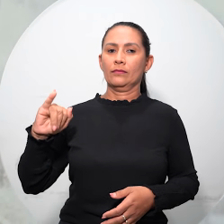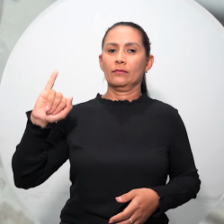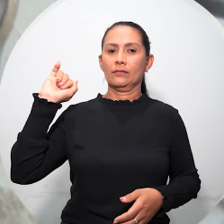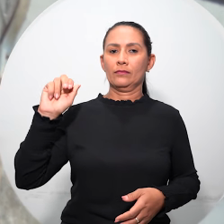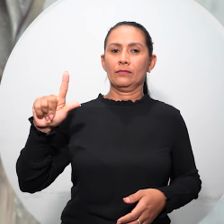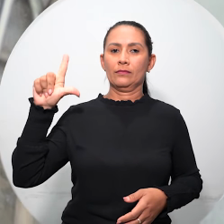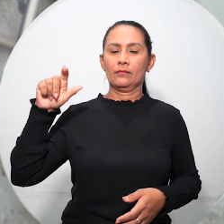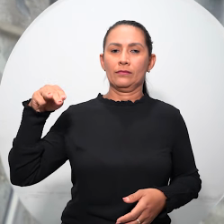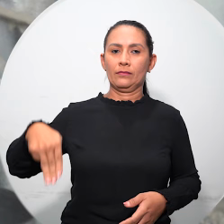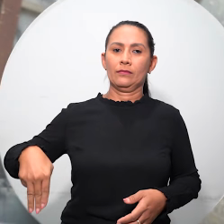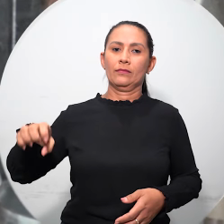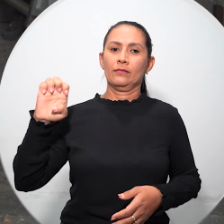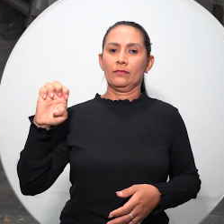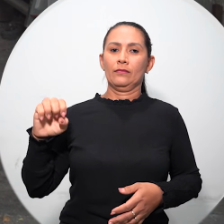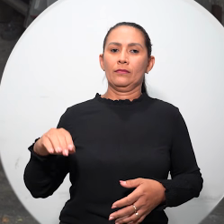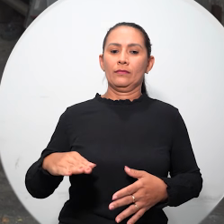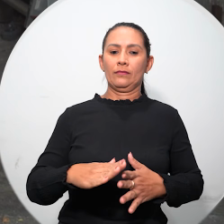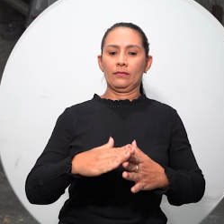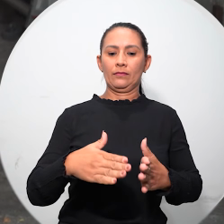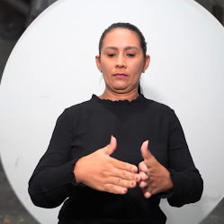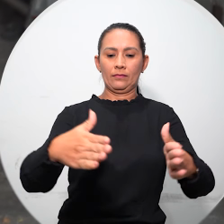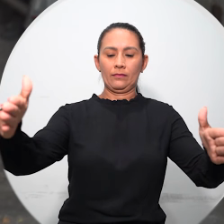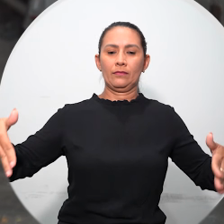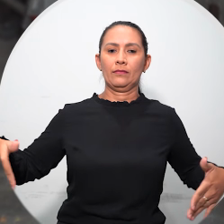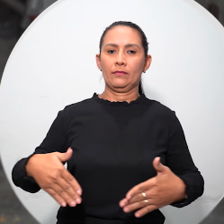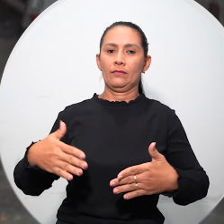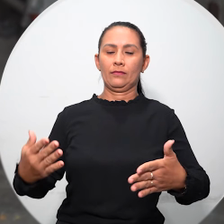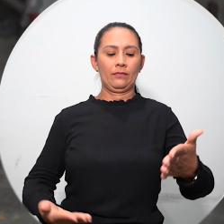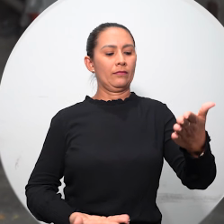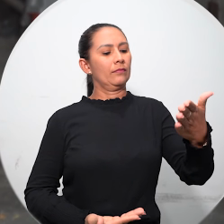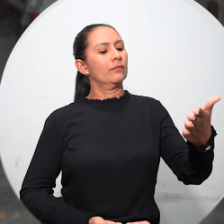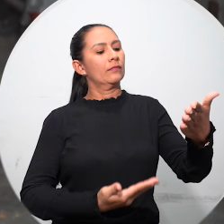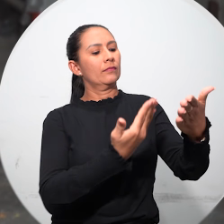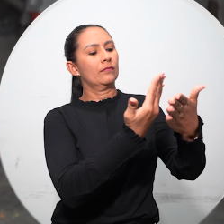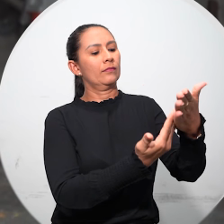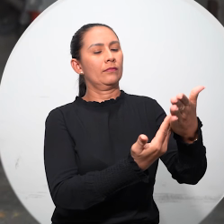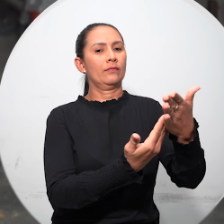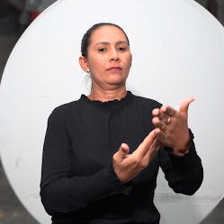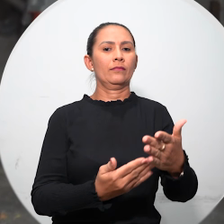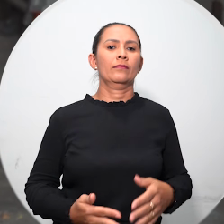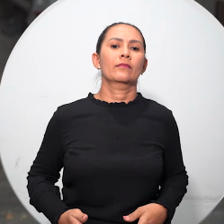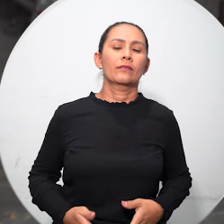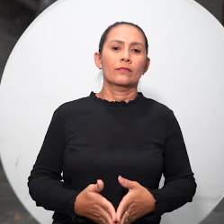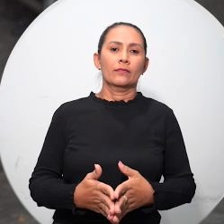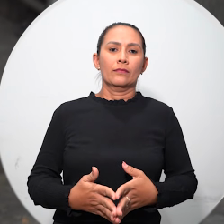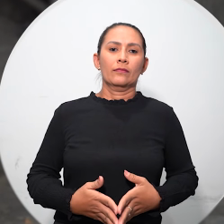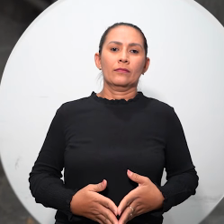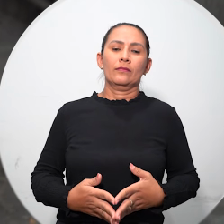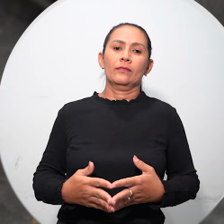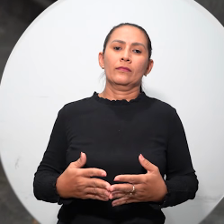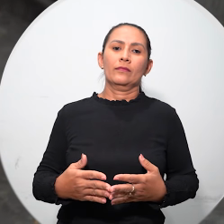lá o cinema jogava de lá para cá. Cheirinha, Paixão de Cristo, romântico, filme de guerra, que eles me